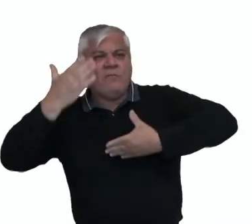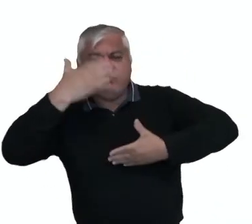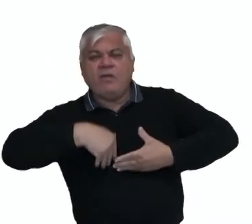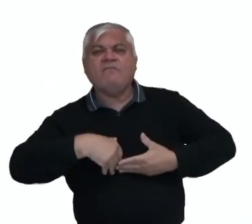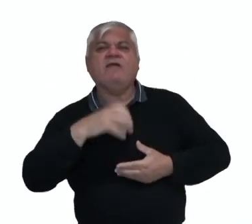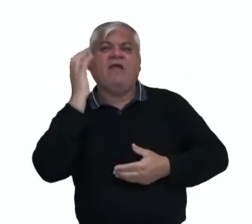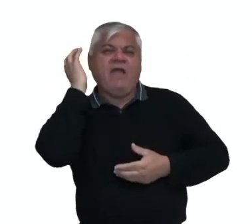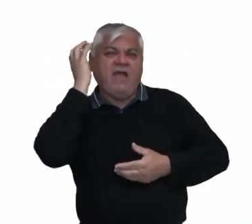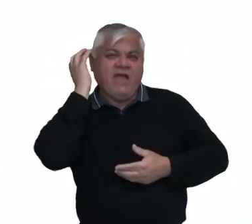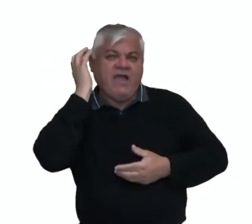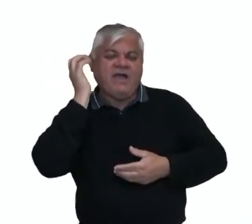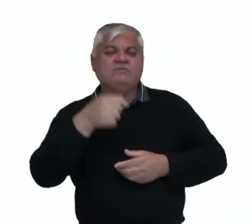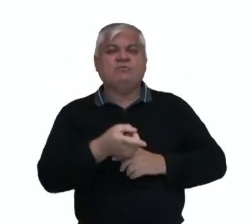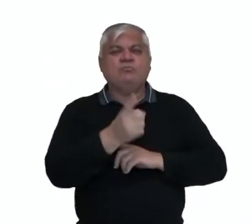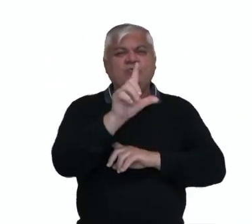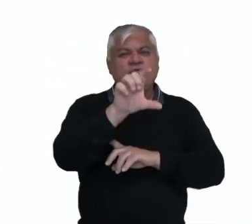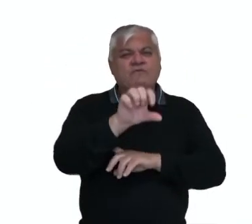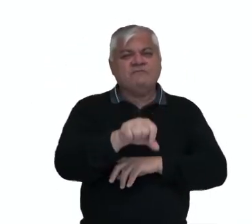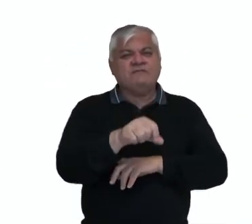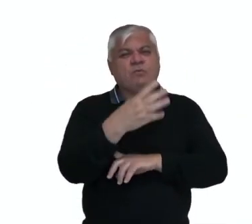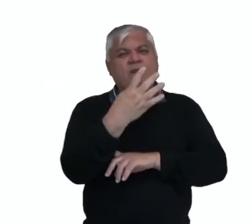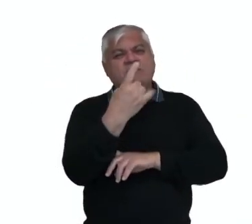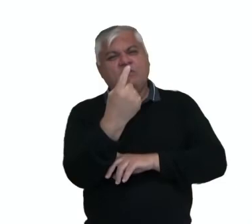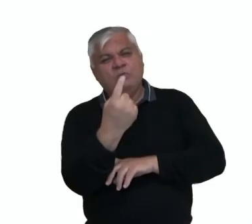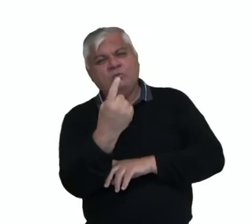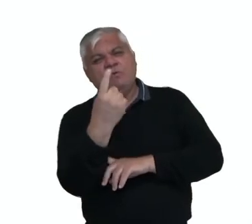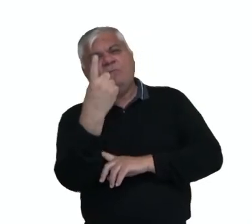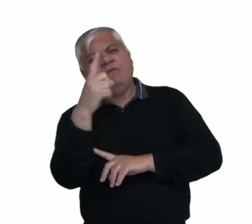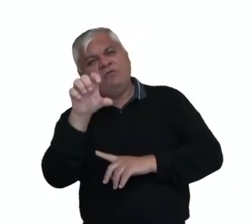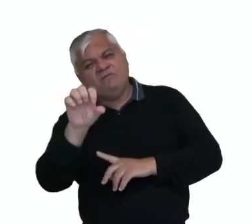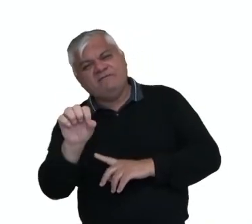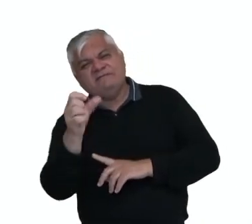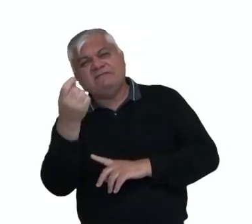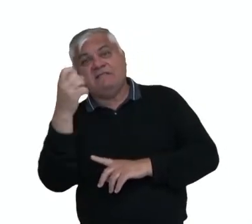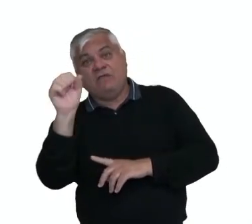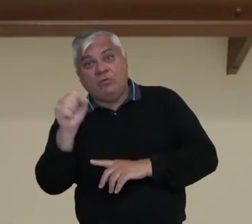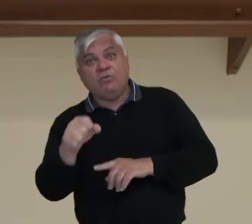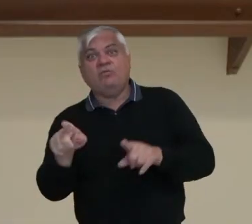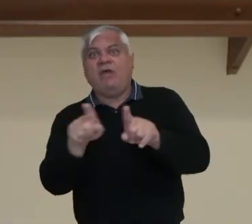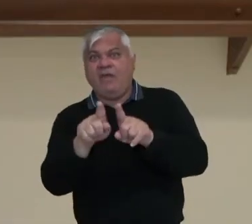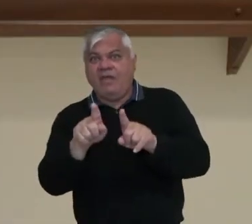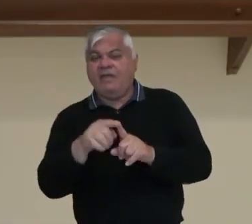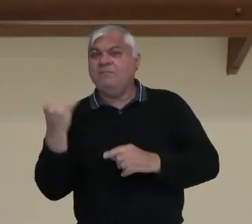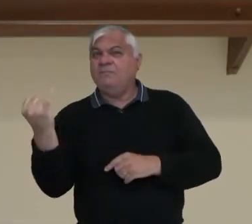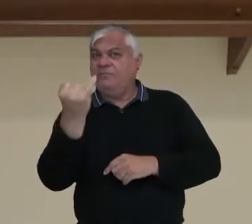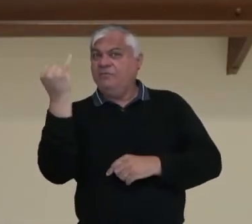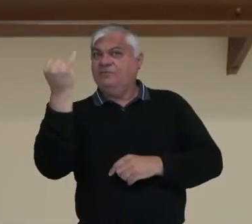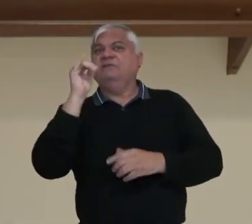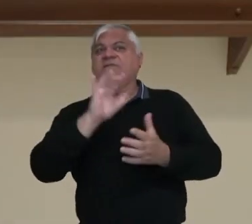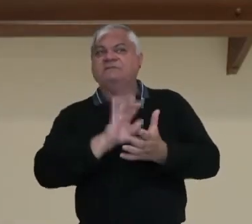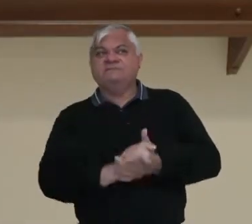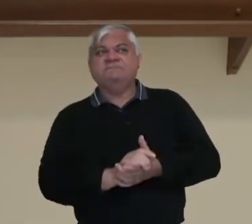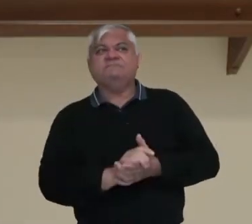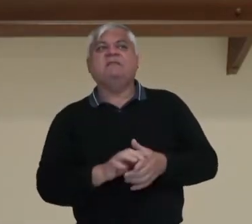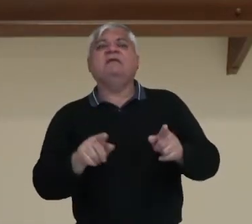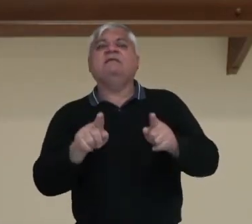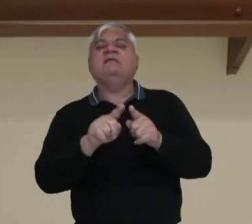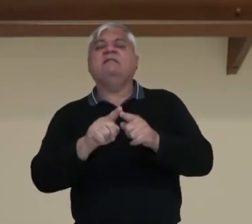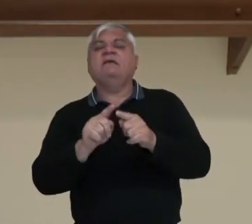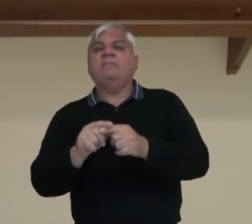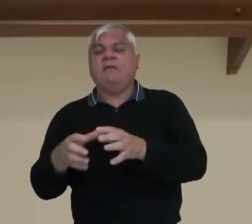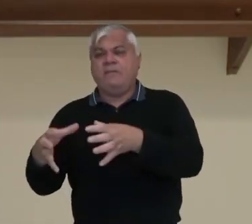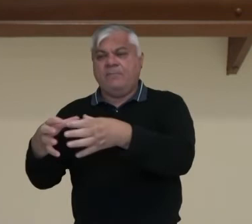entre 1941 e 1968 era um dos símbolos nacionais, né? E clubes de